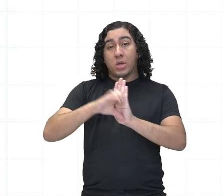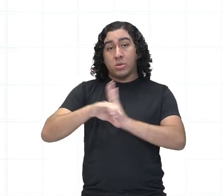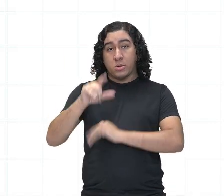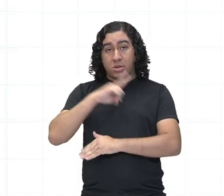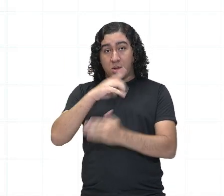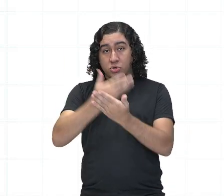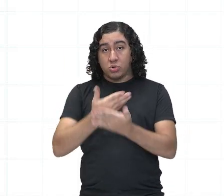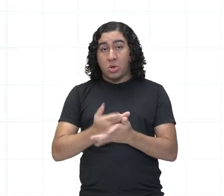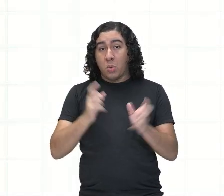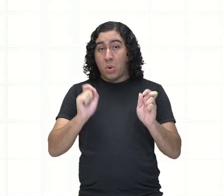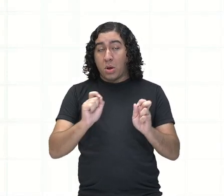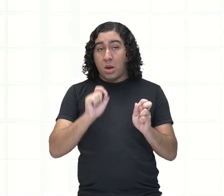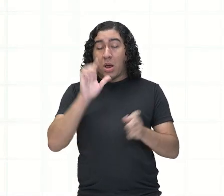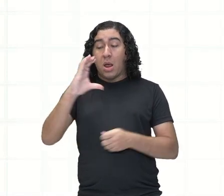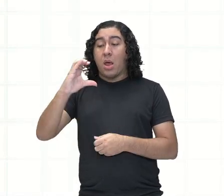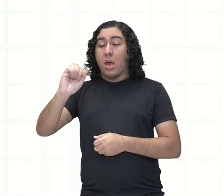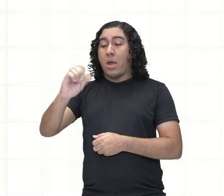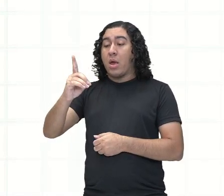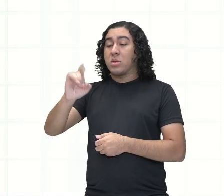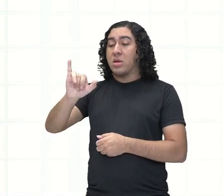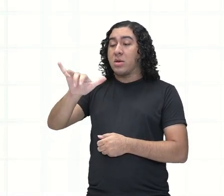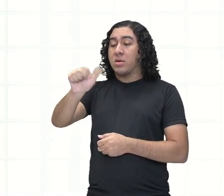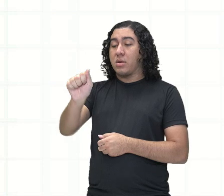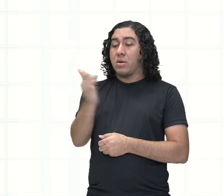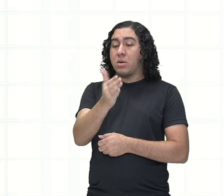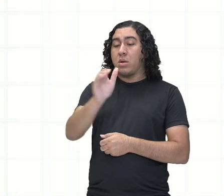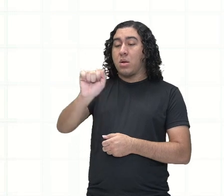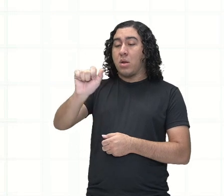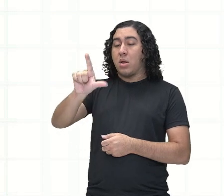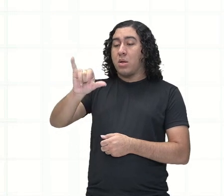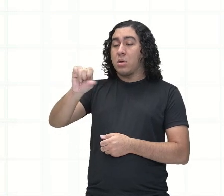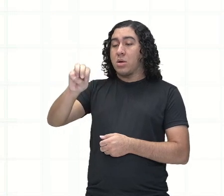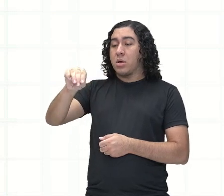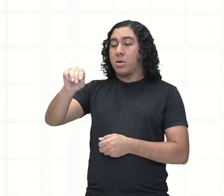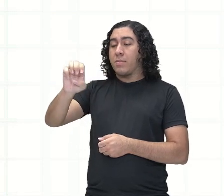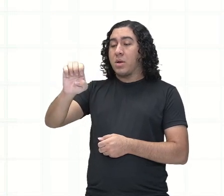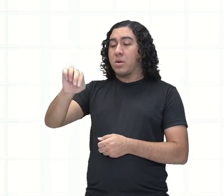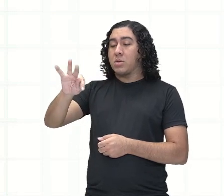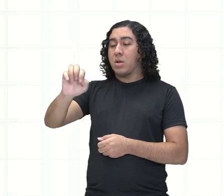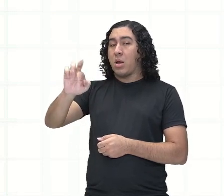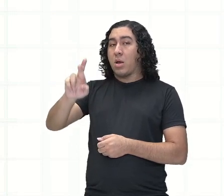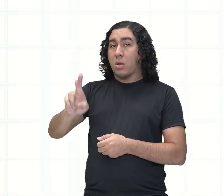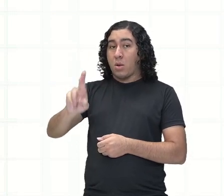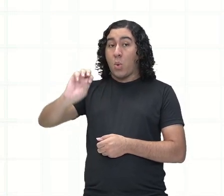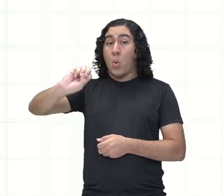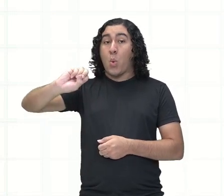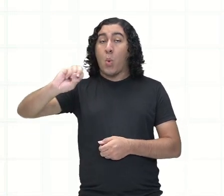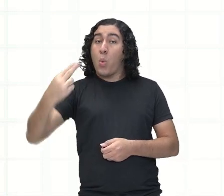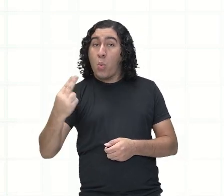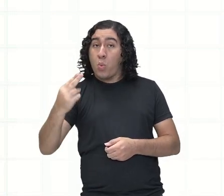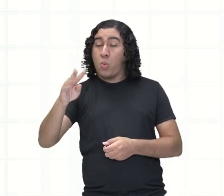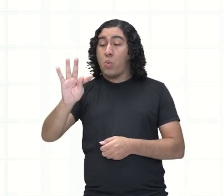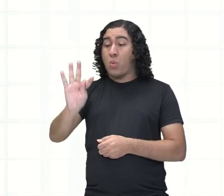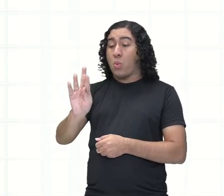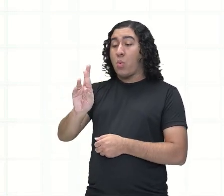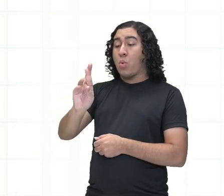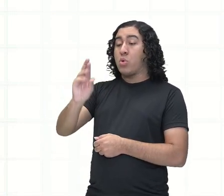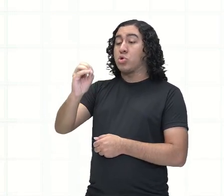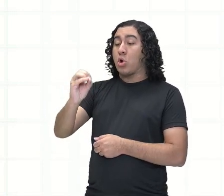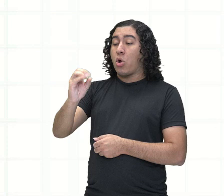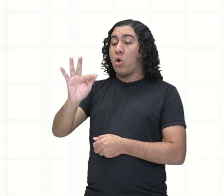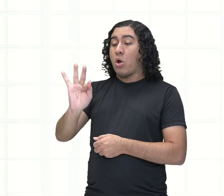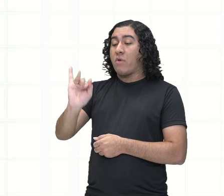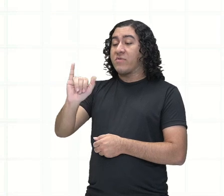aqui é o de cadeia alimentar, Cadeia trófica. A cadeia trófica, ela tem